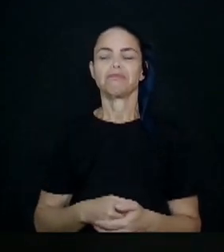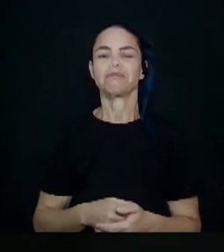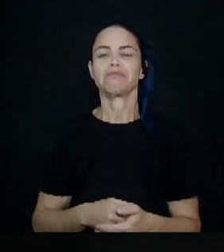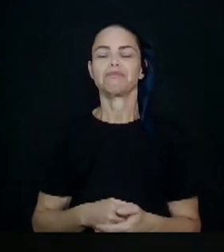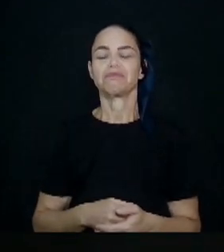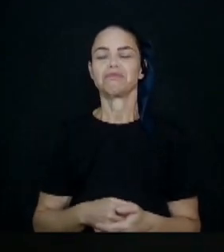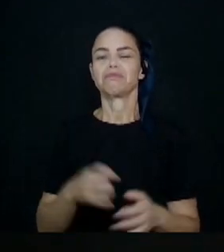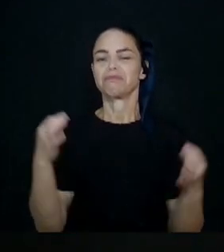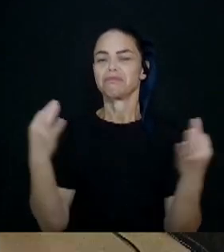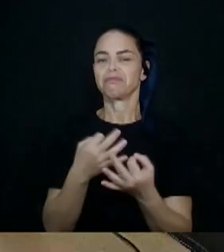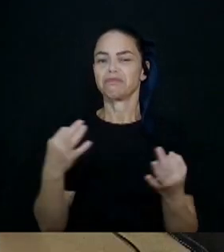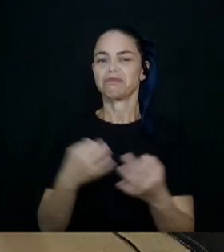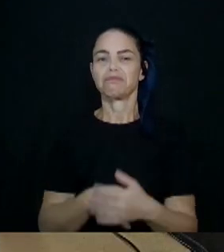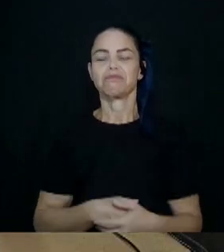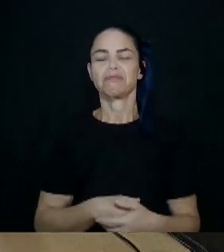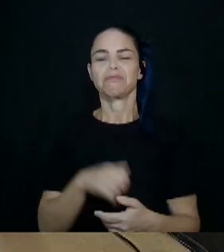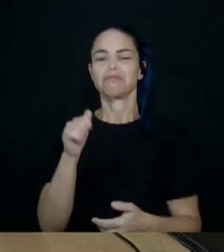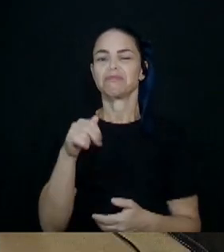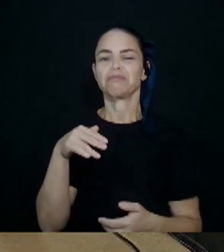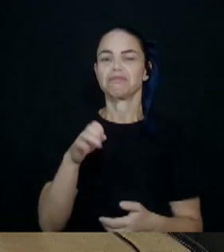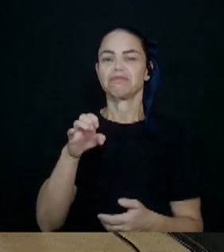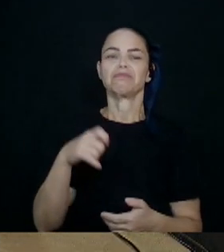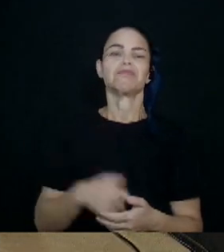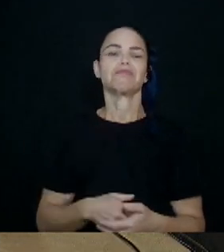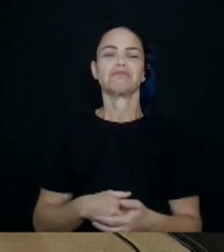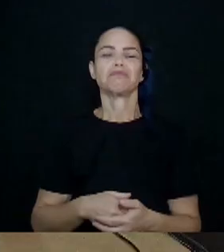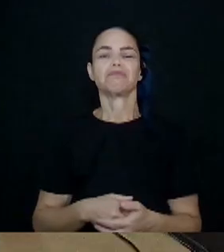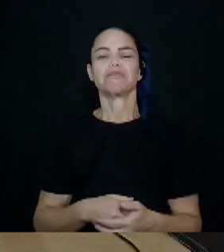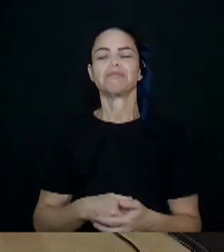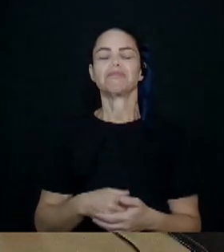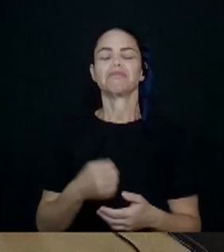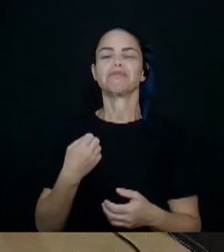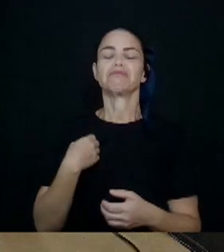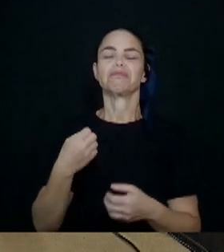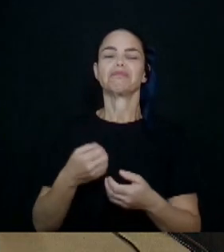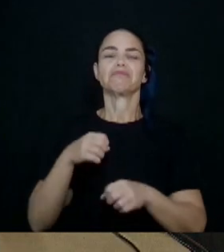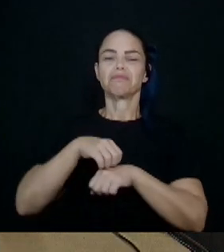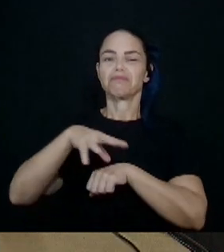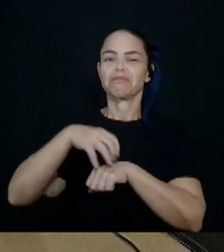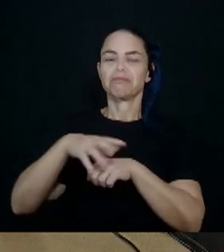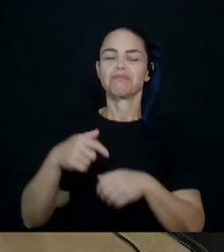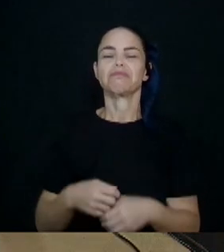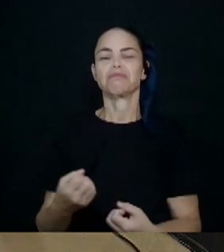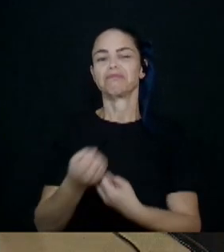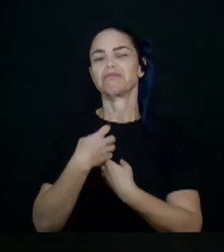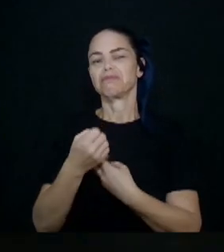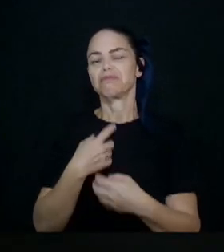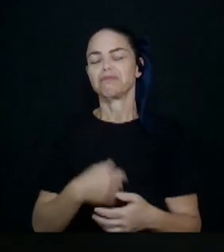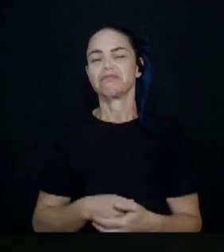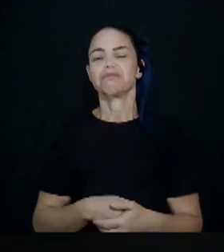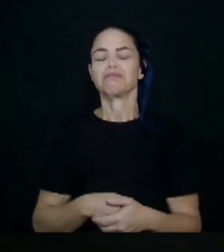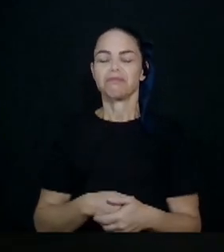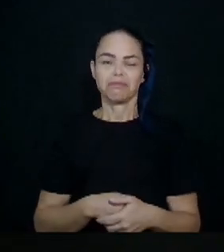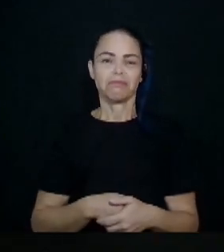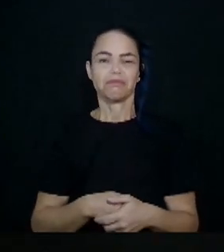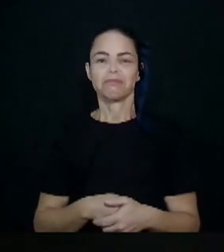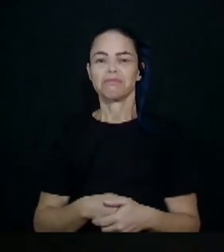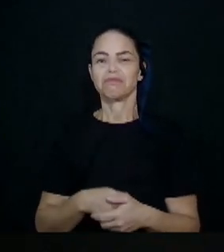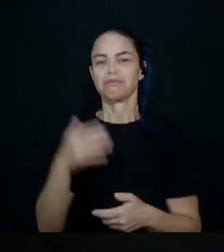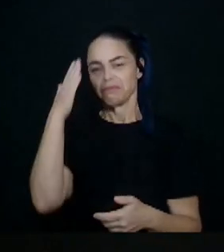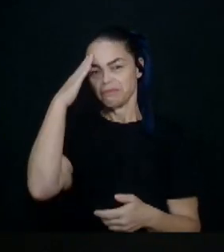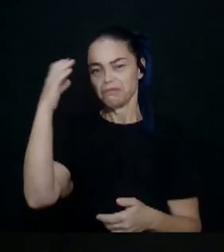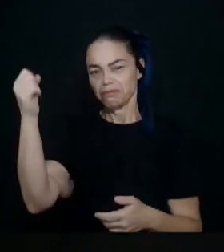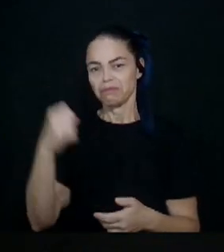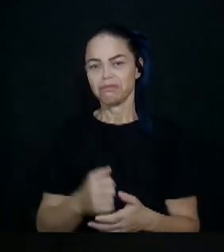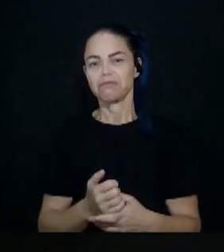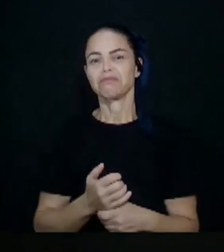Perfeito. Anne, muito obrigada por dividir com a gente seu conhecimento, por nos ensinar, por trazer aqui essa sabedoria de vocês, né, psicólogos